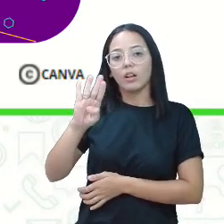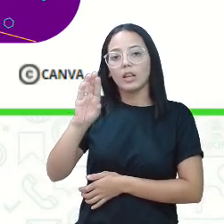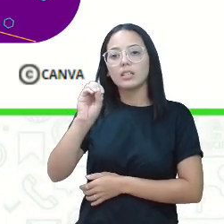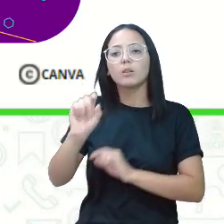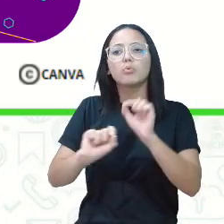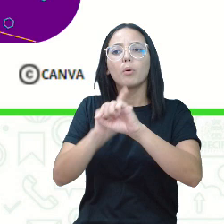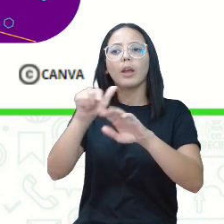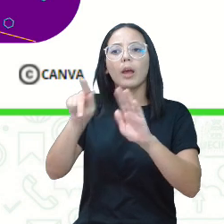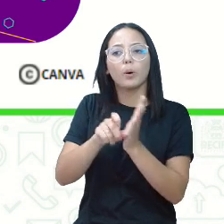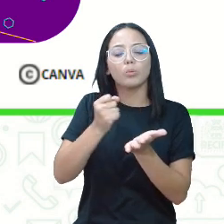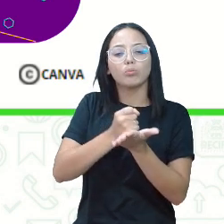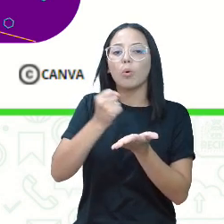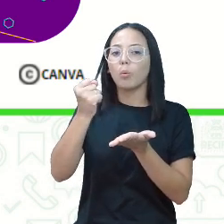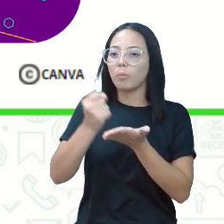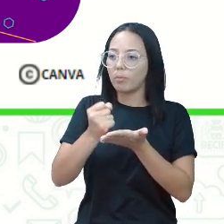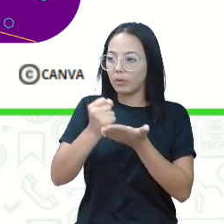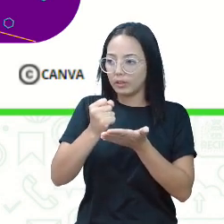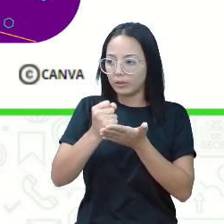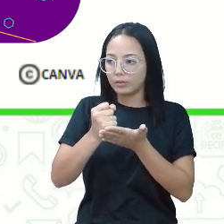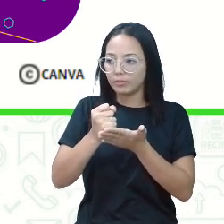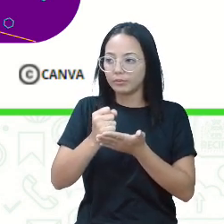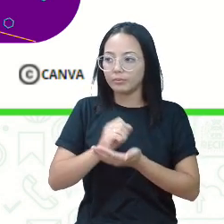é um documento